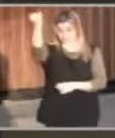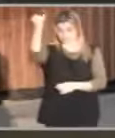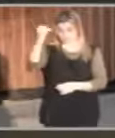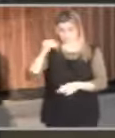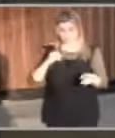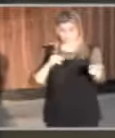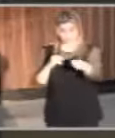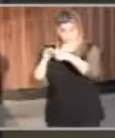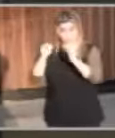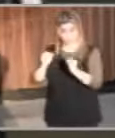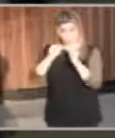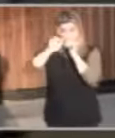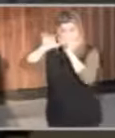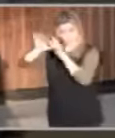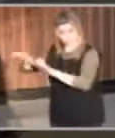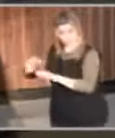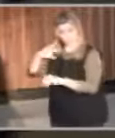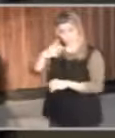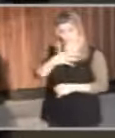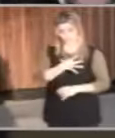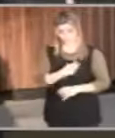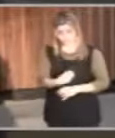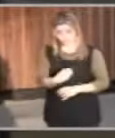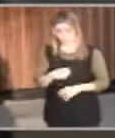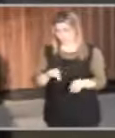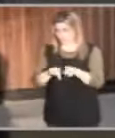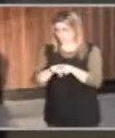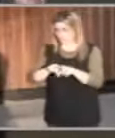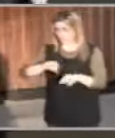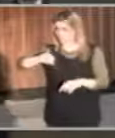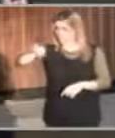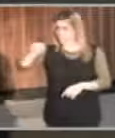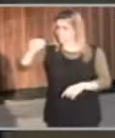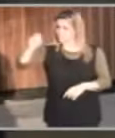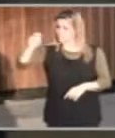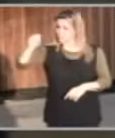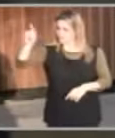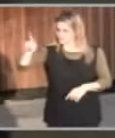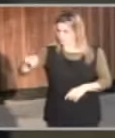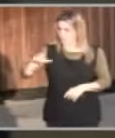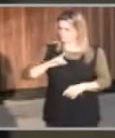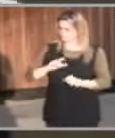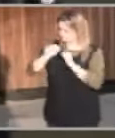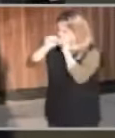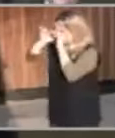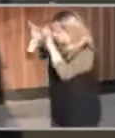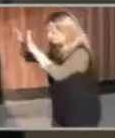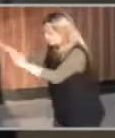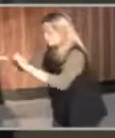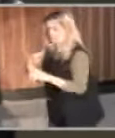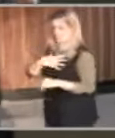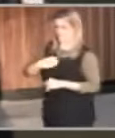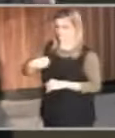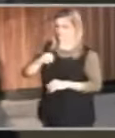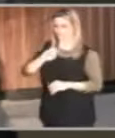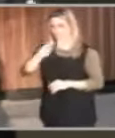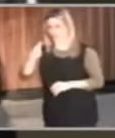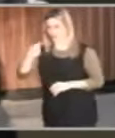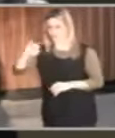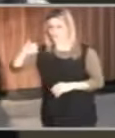abençoá-los como Jacó abençoou seus filhos e netos como Isaac como